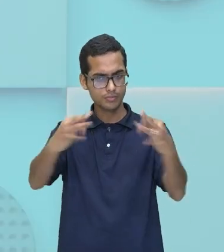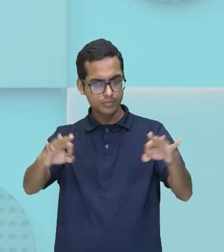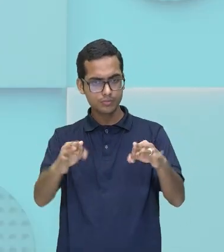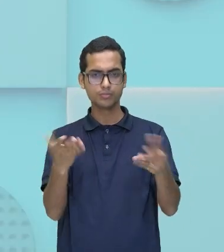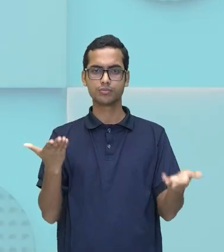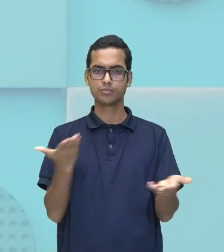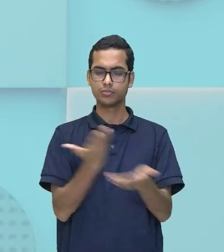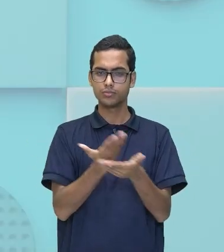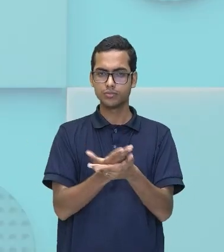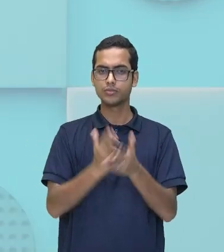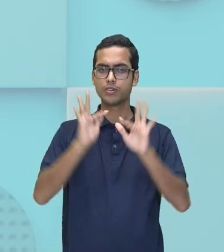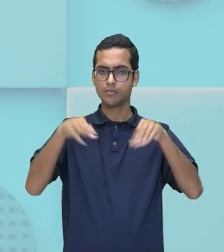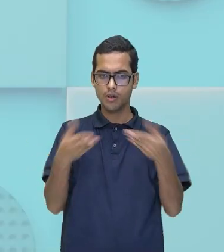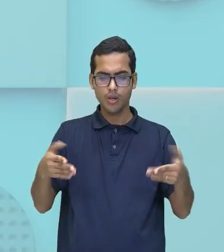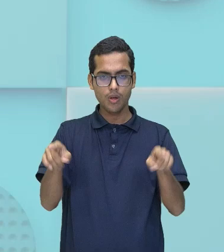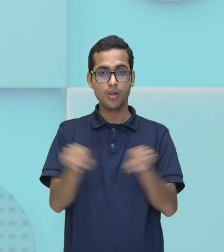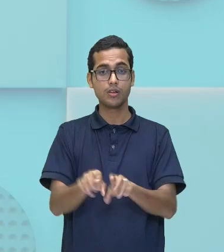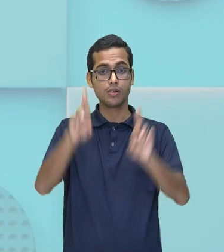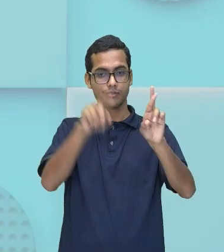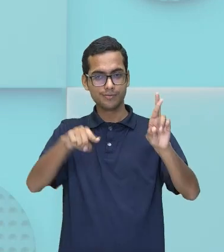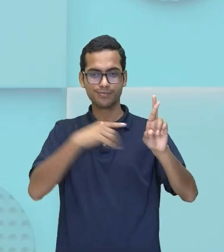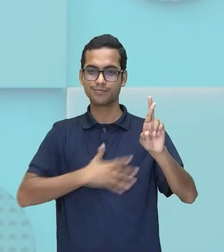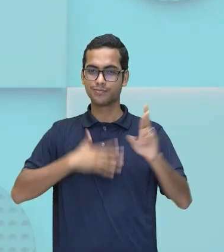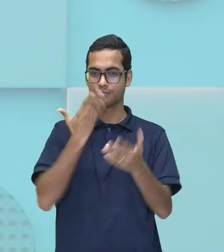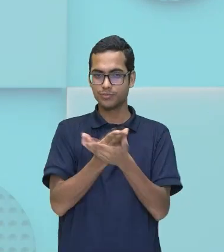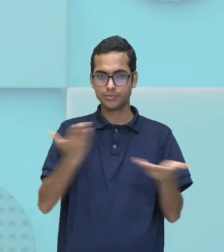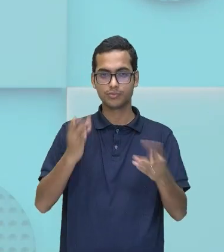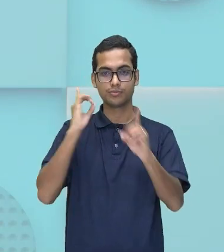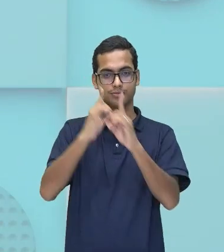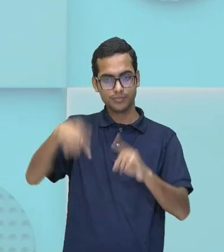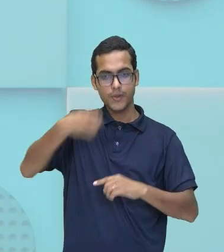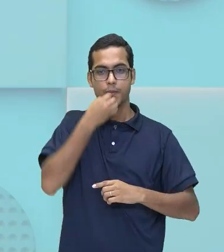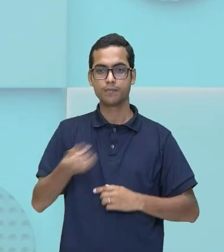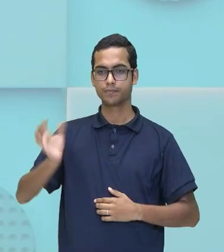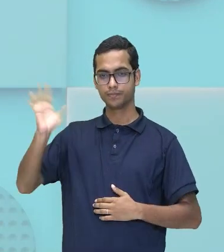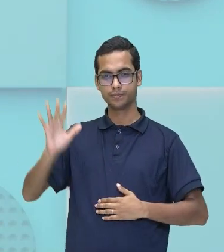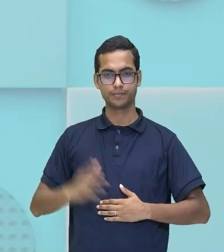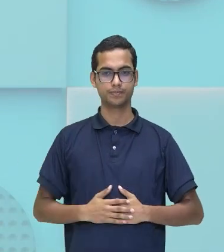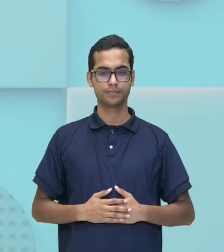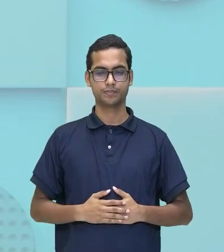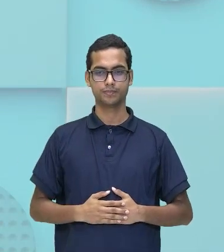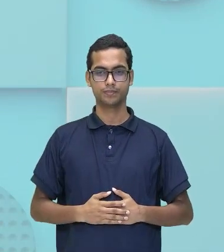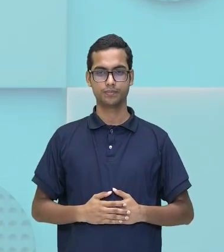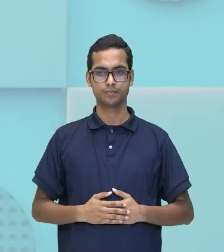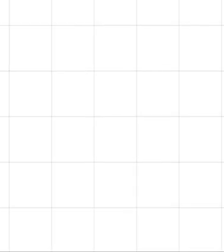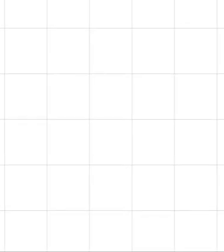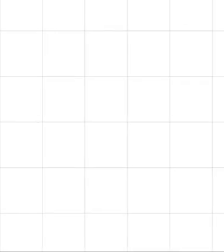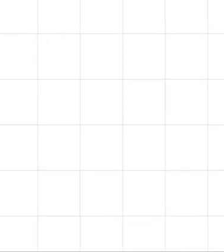então a gente fica por aqui. Eu espero que vocês tenham gostado. Até a próxima. Tchau, tchau.